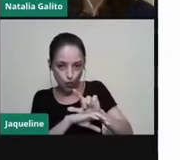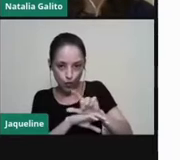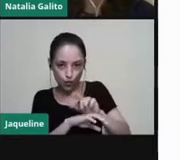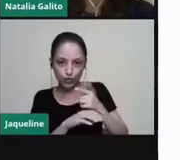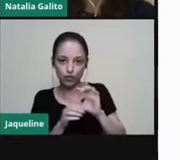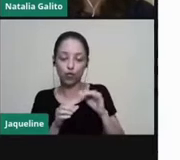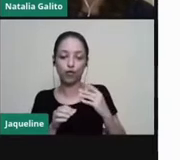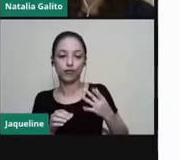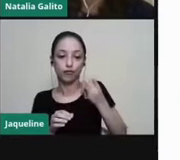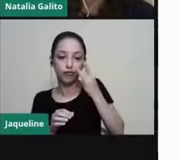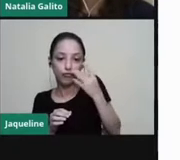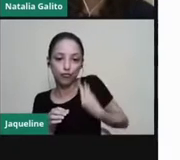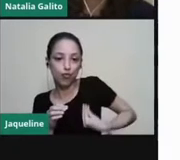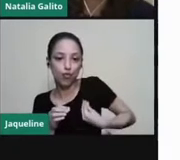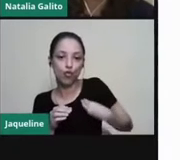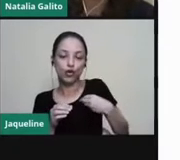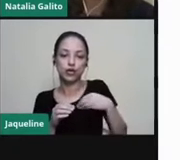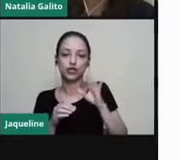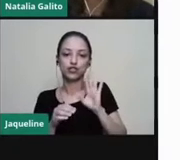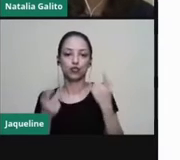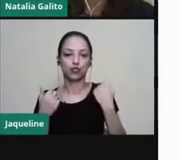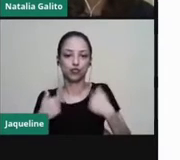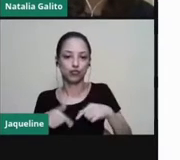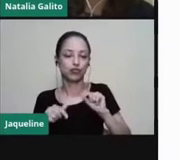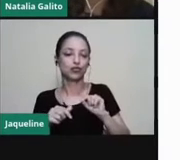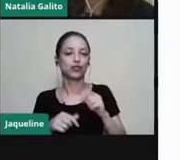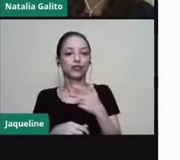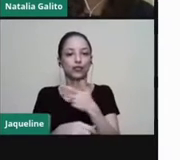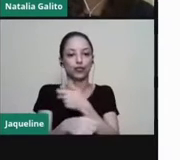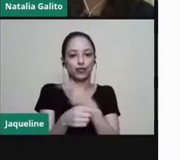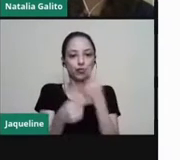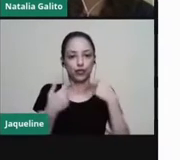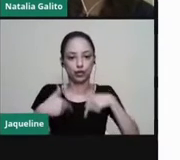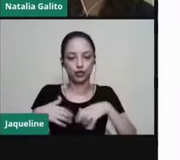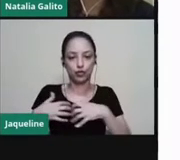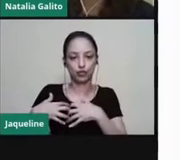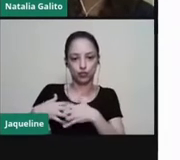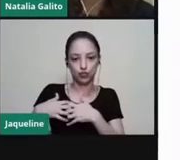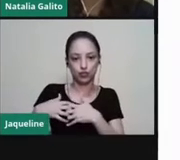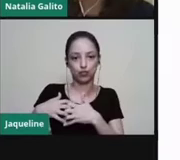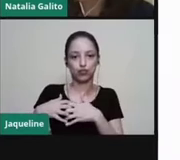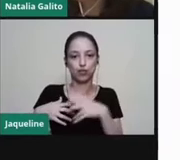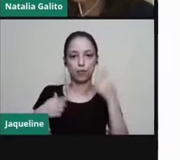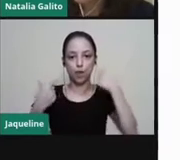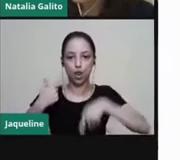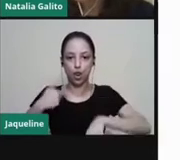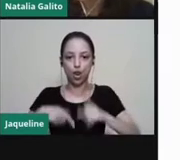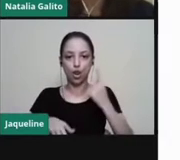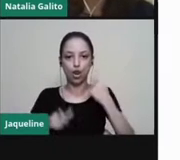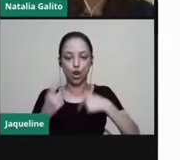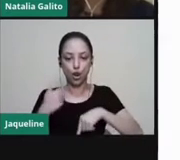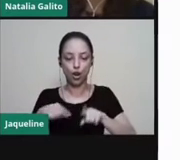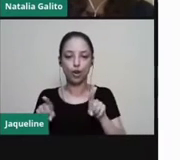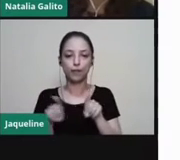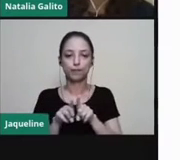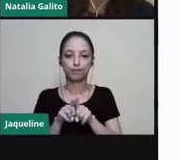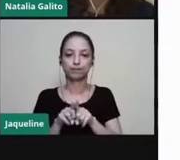vivo, que são a pleximografia de oclusão venosa, a dilatação mediada pelo fluxo e a dosagem de